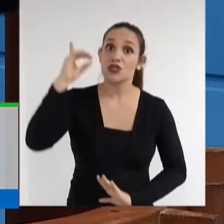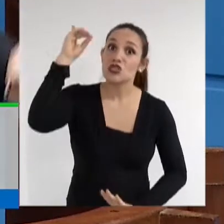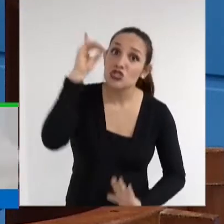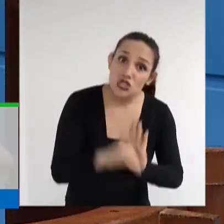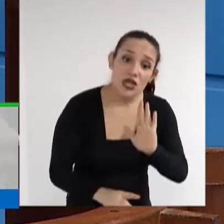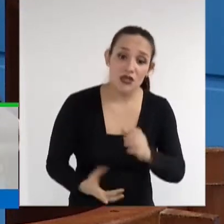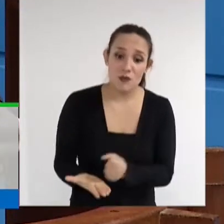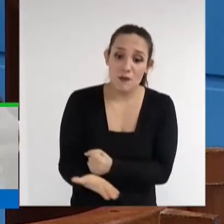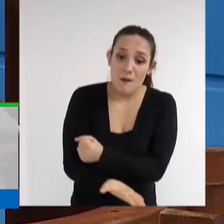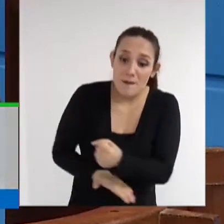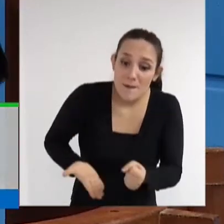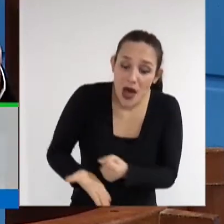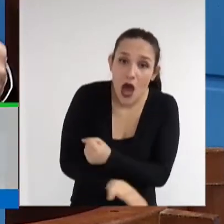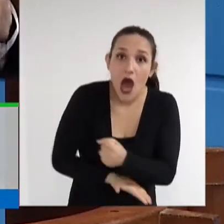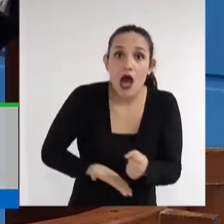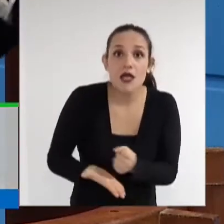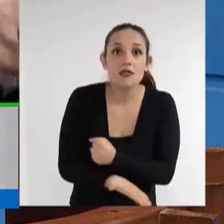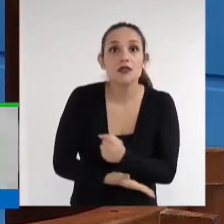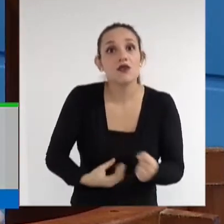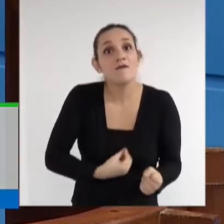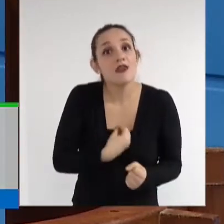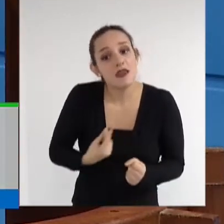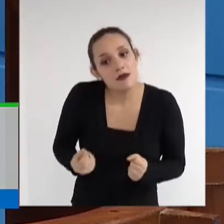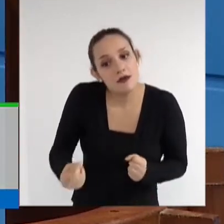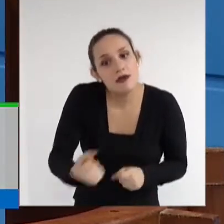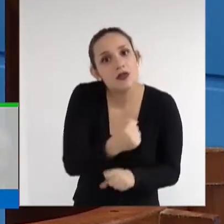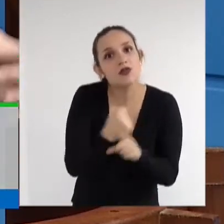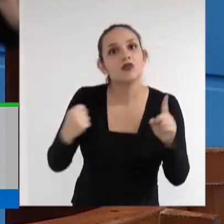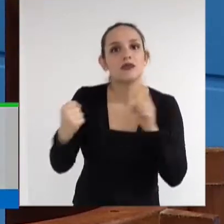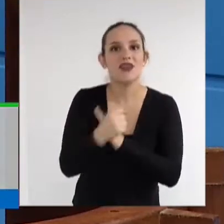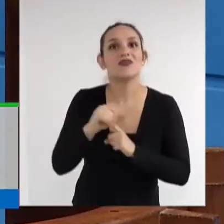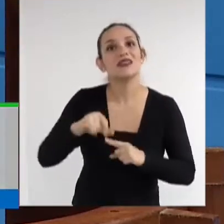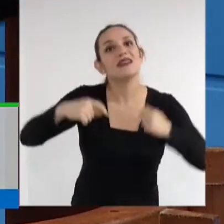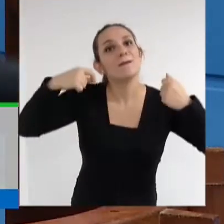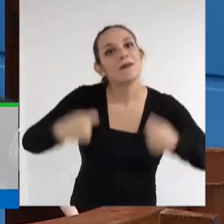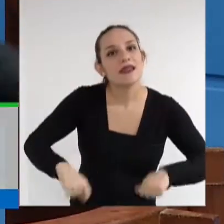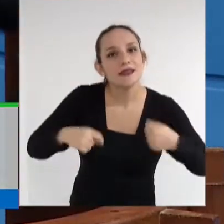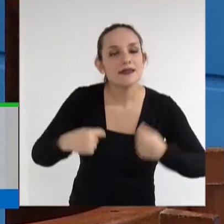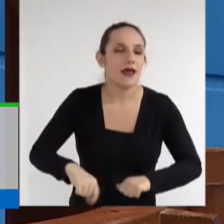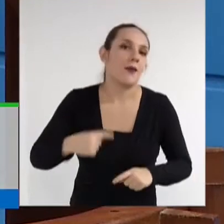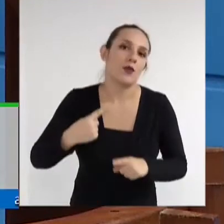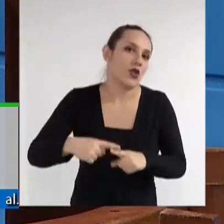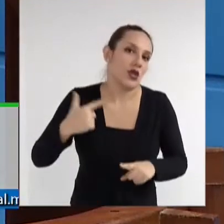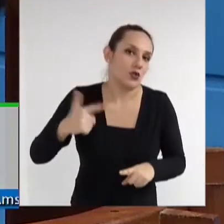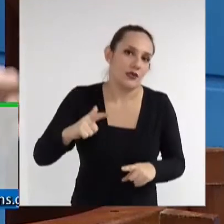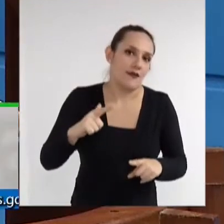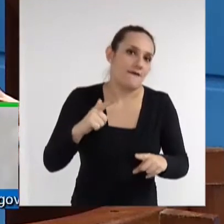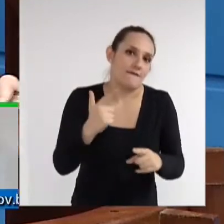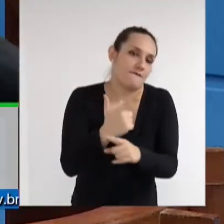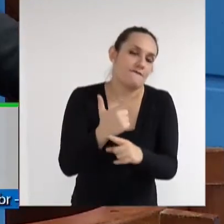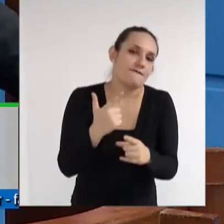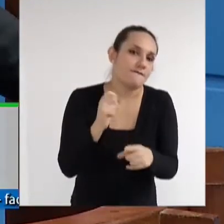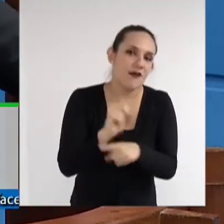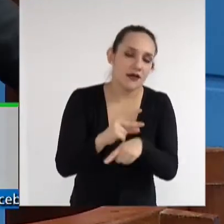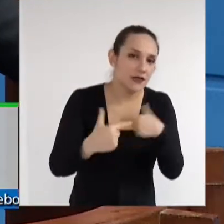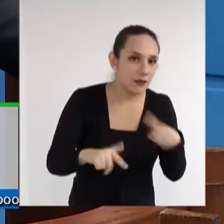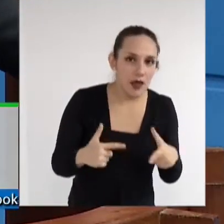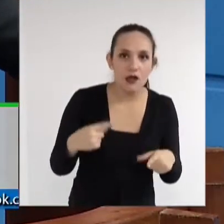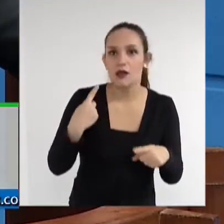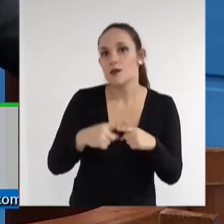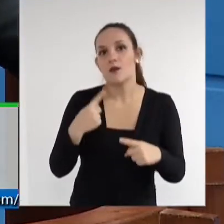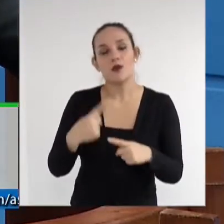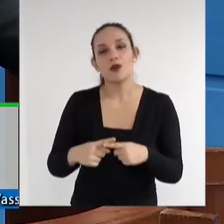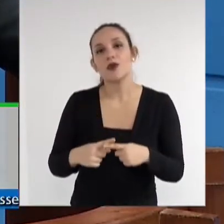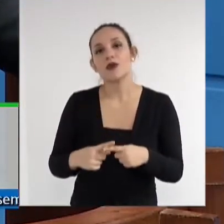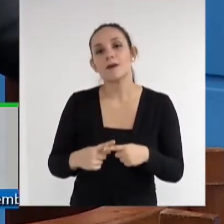mínimos sociais quando essas pessoas estão desempregadas, estão numa situação